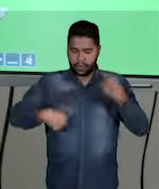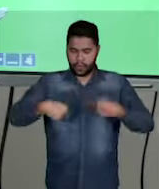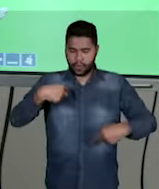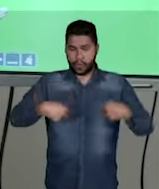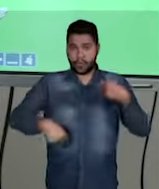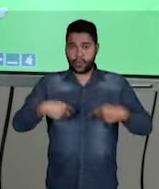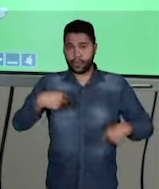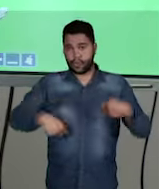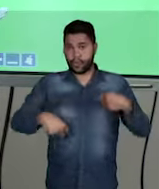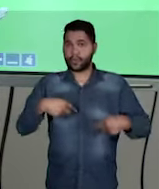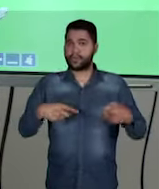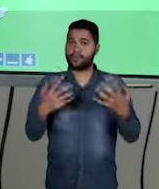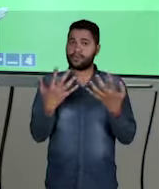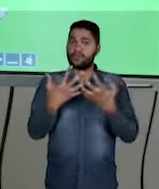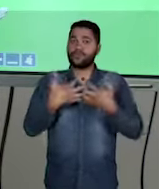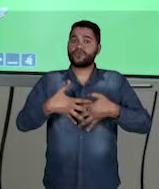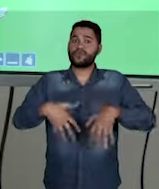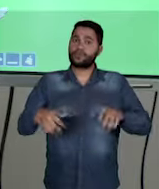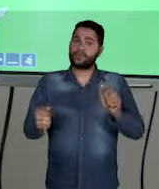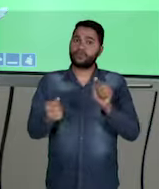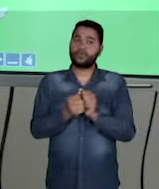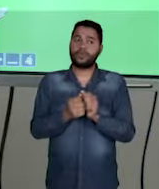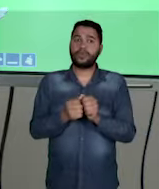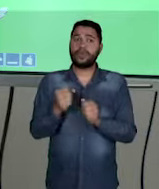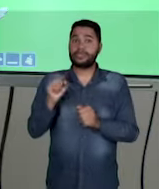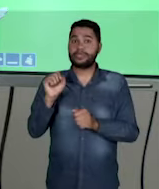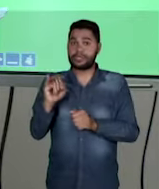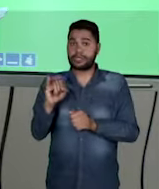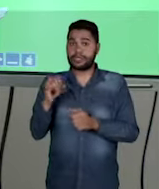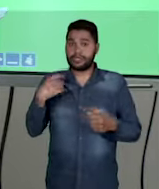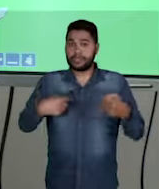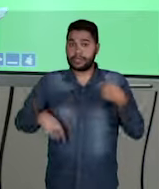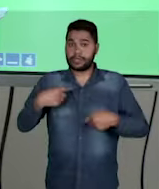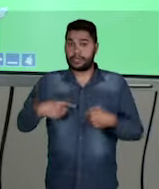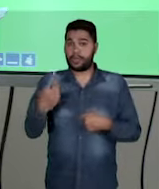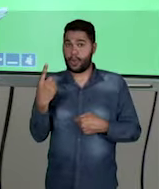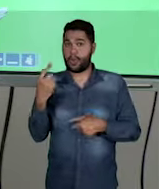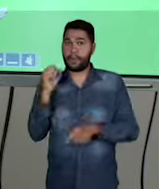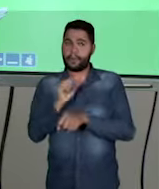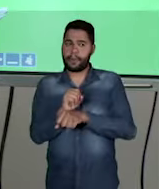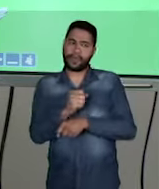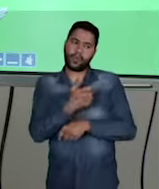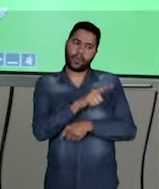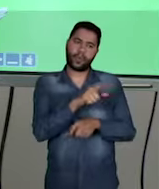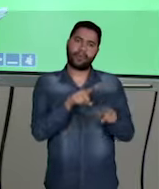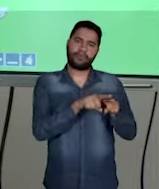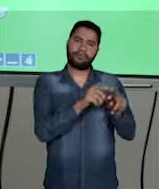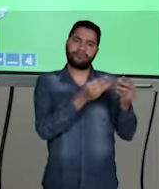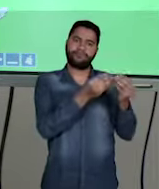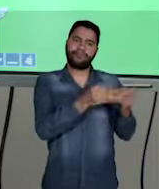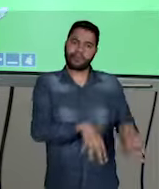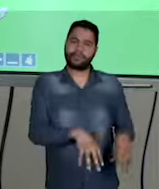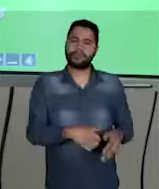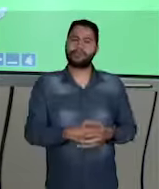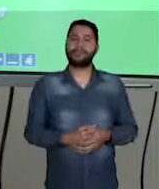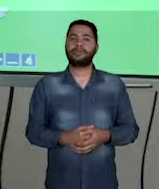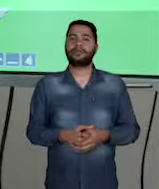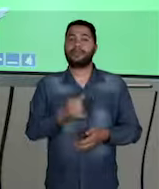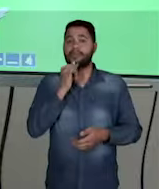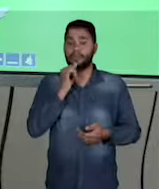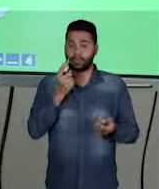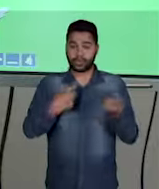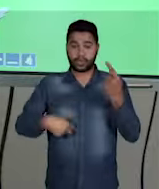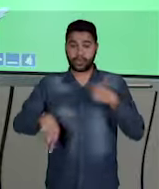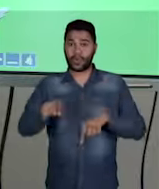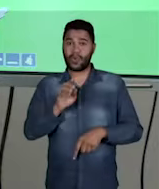não funciona sem o outro. Se um para, né, o outro automaticamente vai ser prejudicado. Então, se o sistema